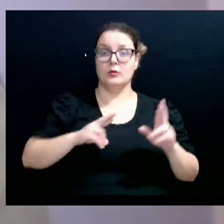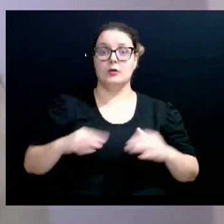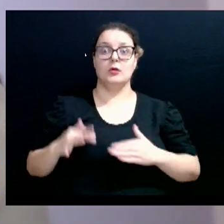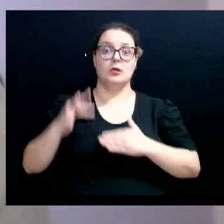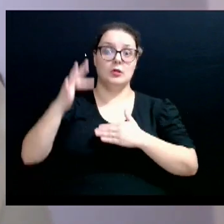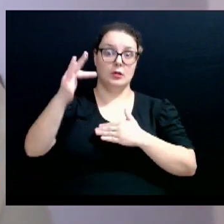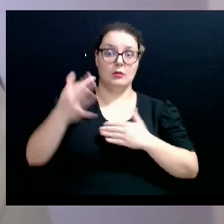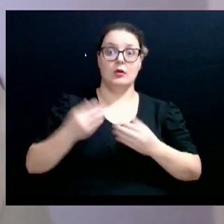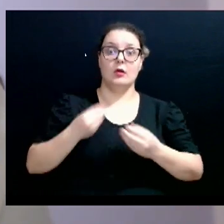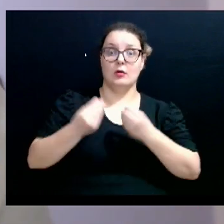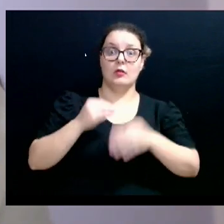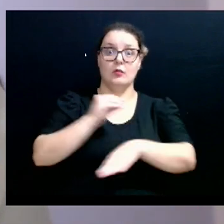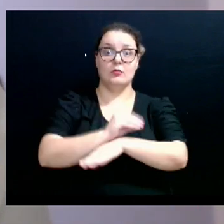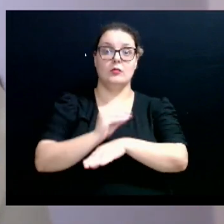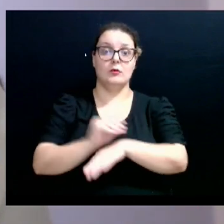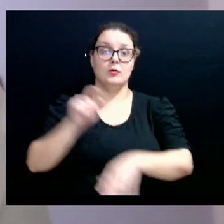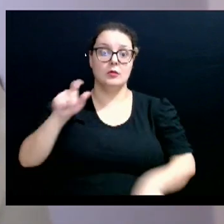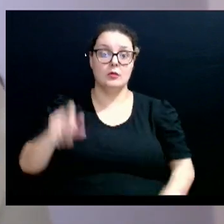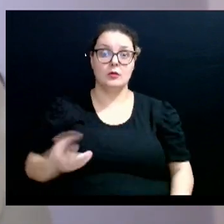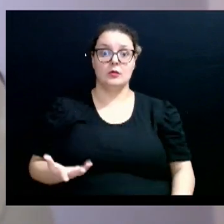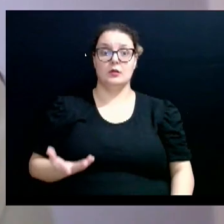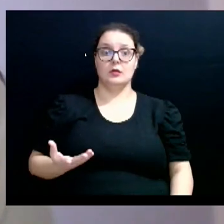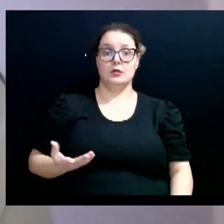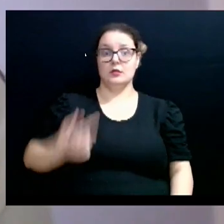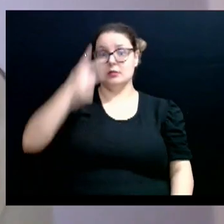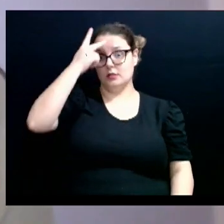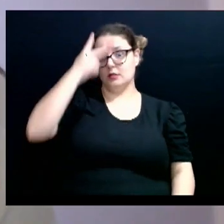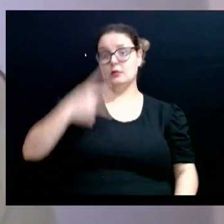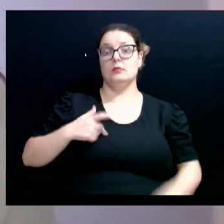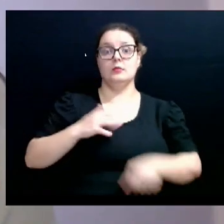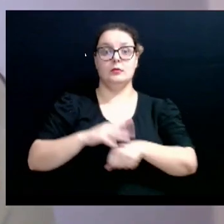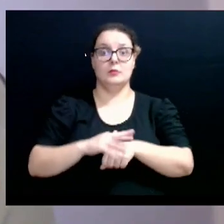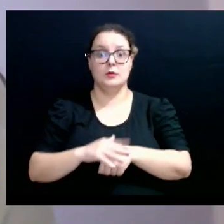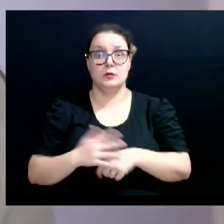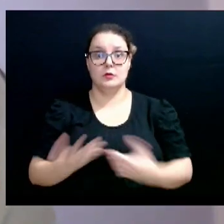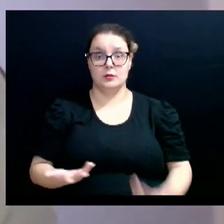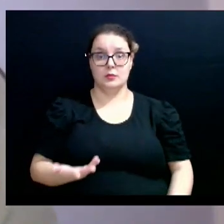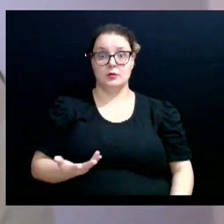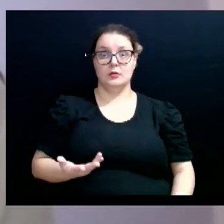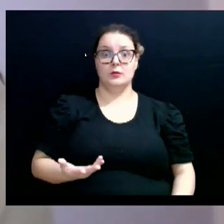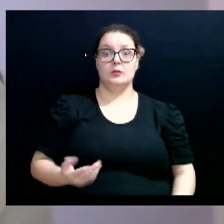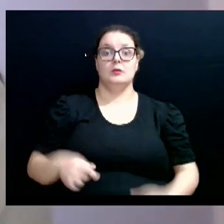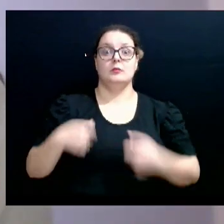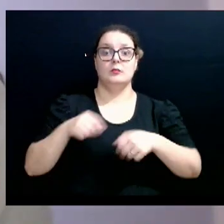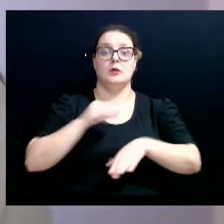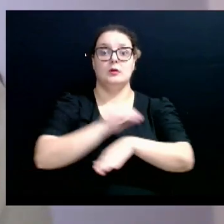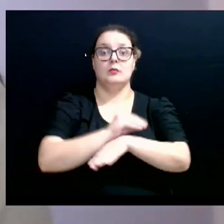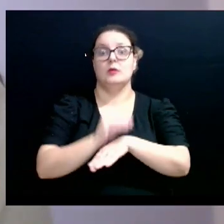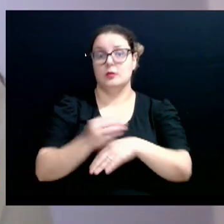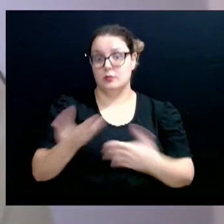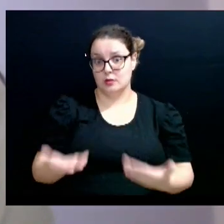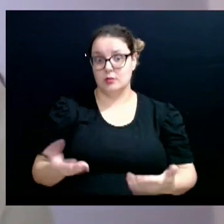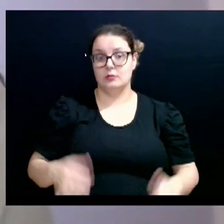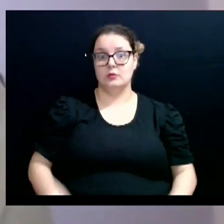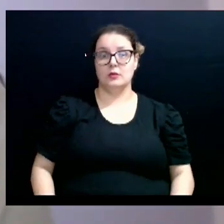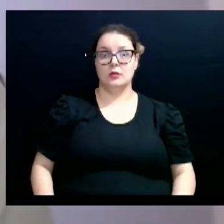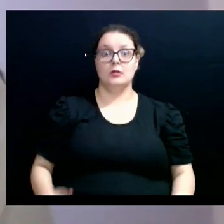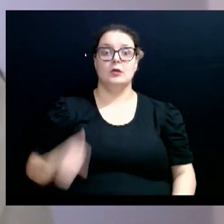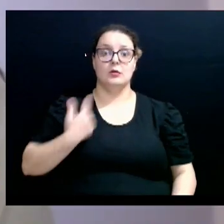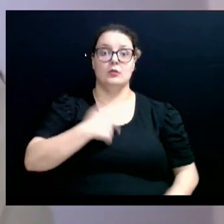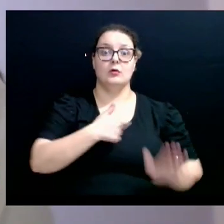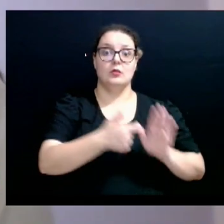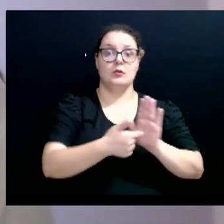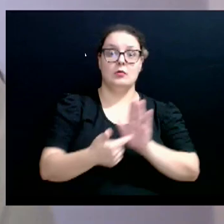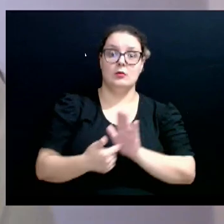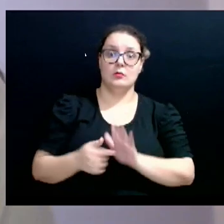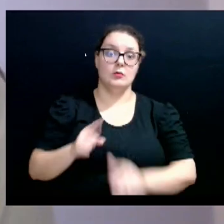cuidar dessa pessoa se ele vai estar doente, se ele vai estar também precisando de cuidados? Então, a gente tem que mostrar para eles que não é um